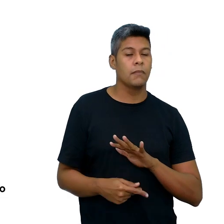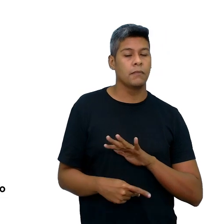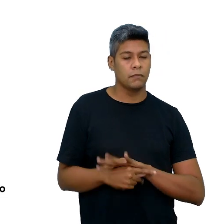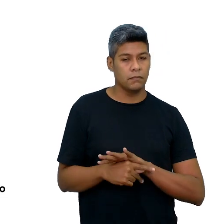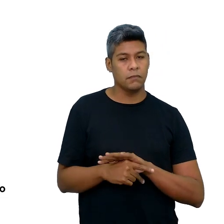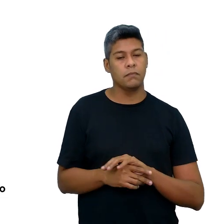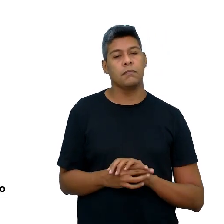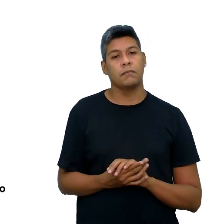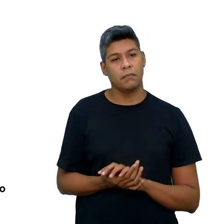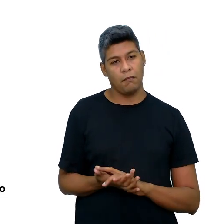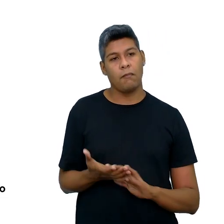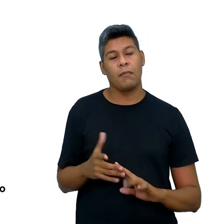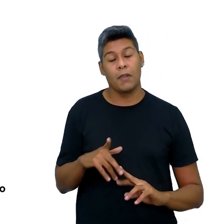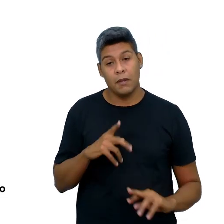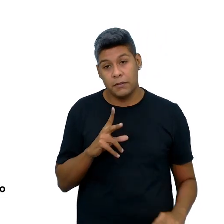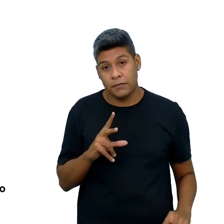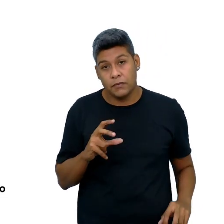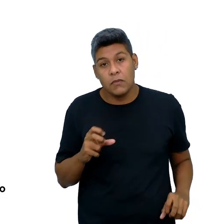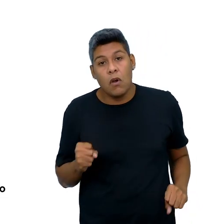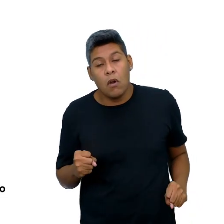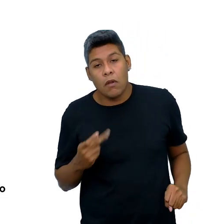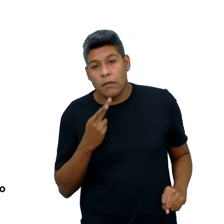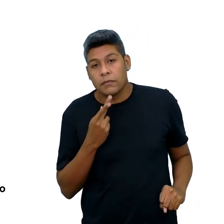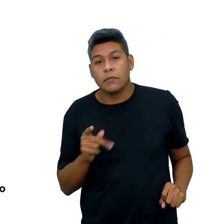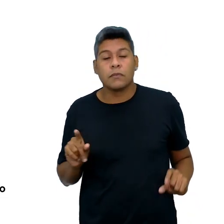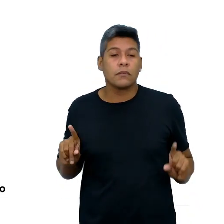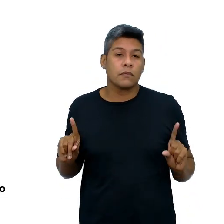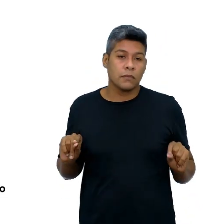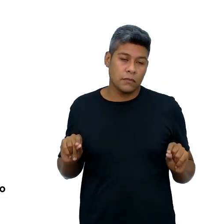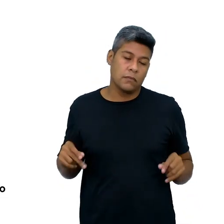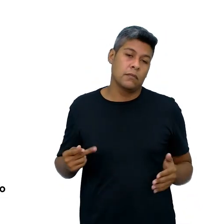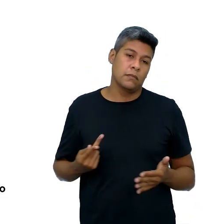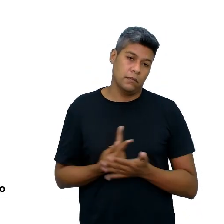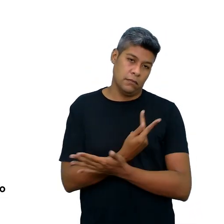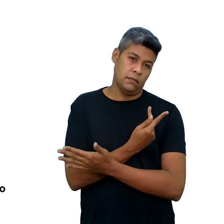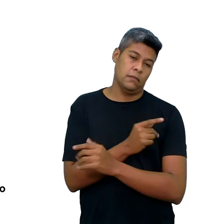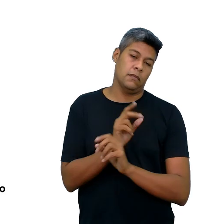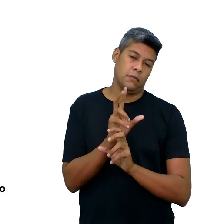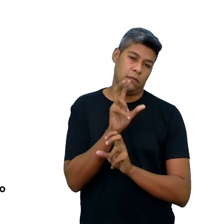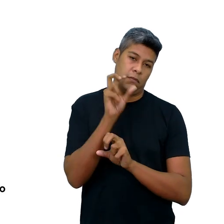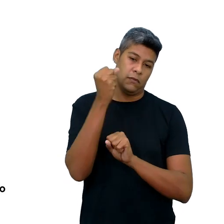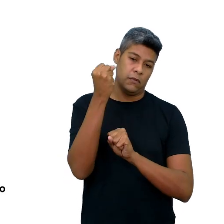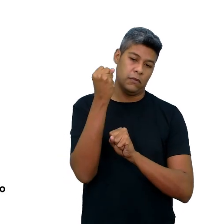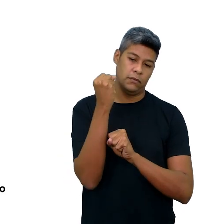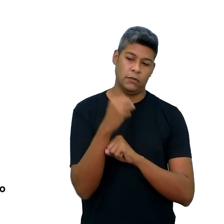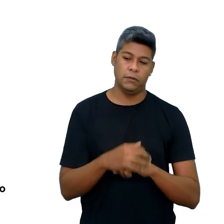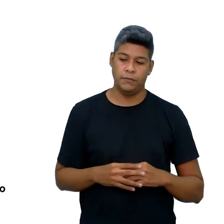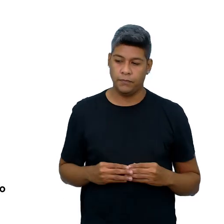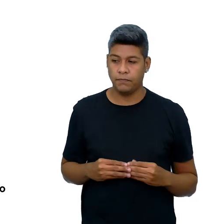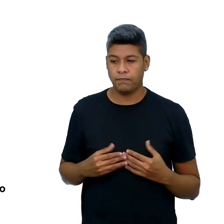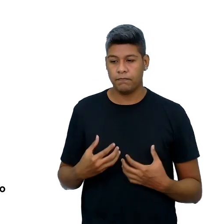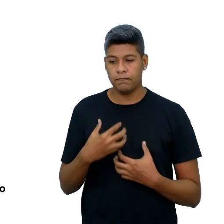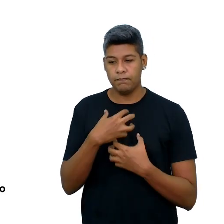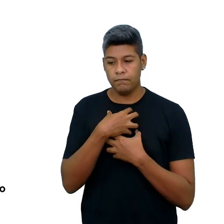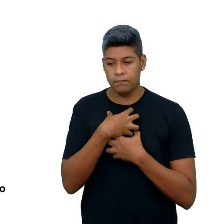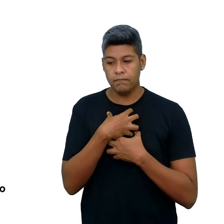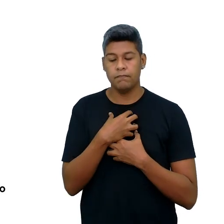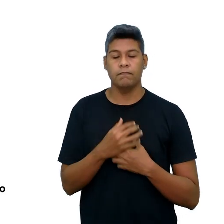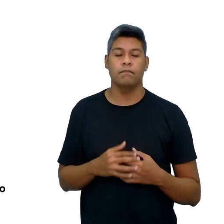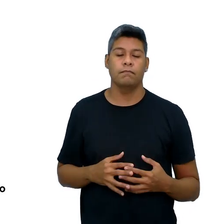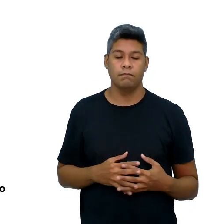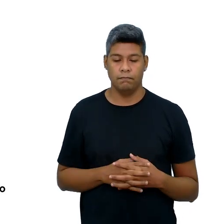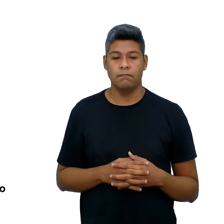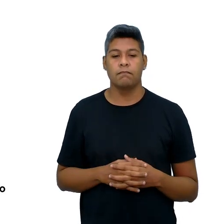perturbação intensa, né, o que quer dizer, né, produz um efeito muito forte, né, um abalo, um impacto